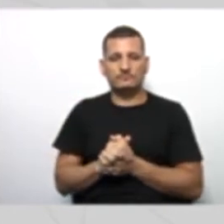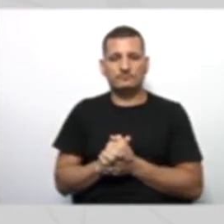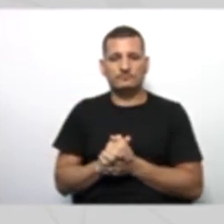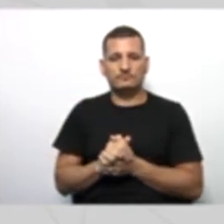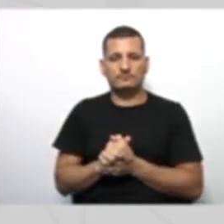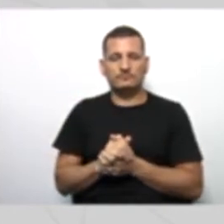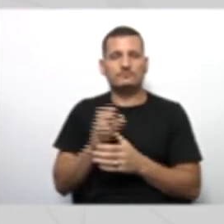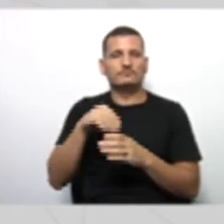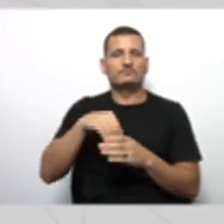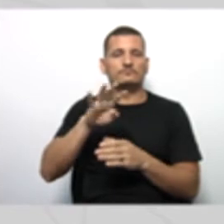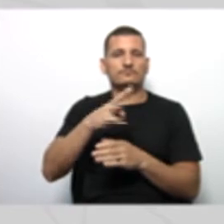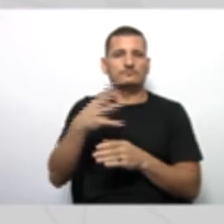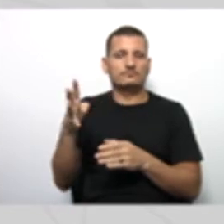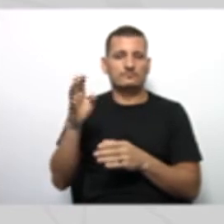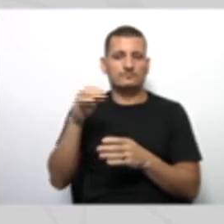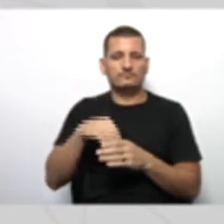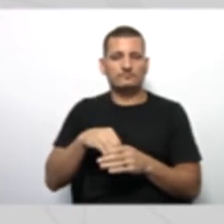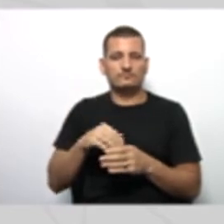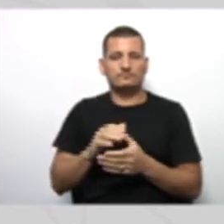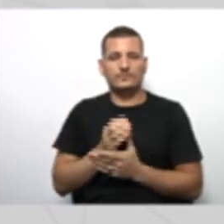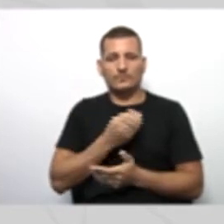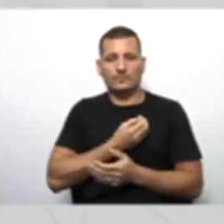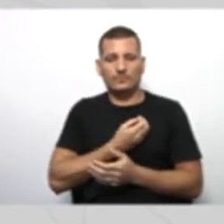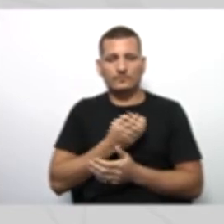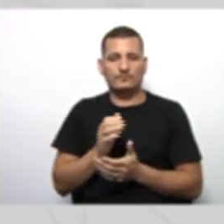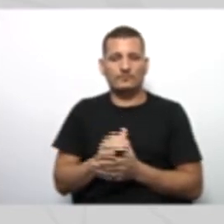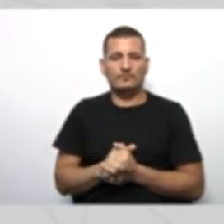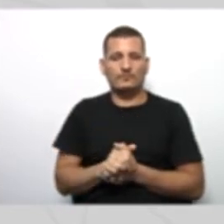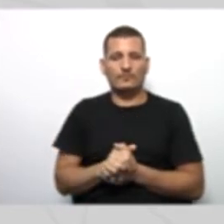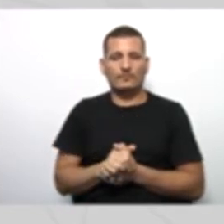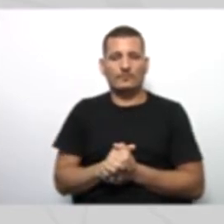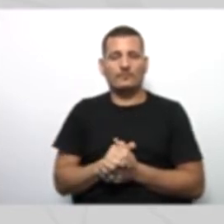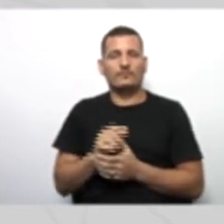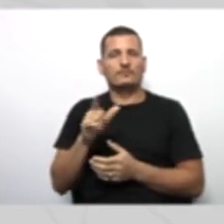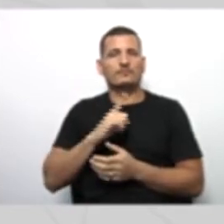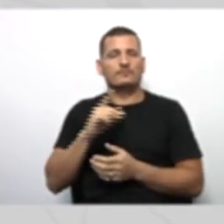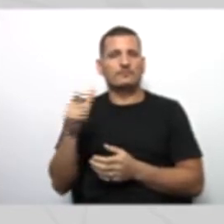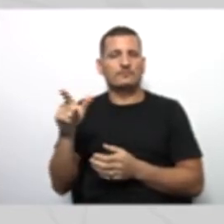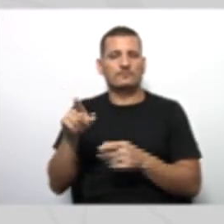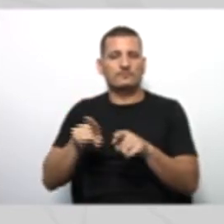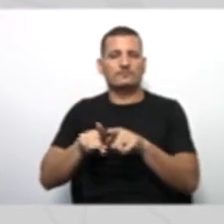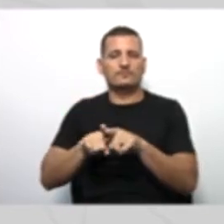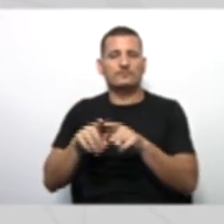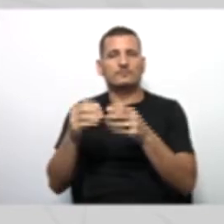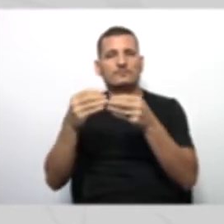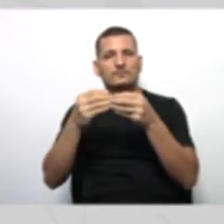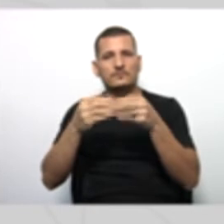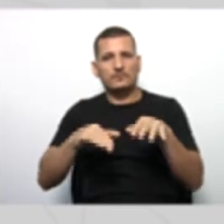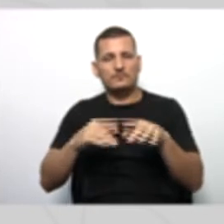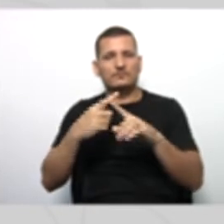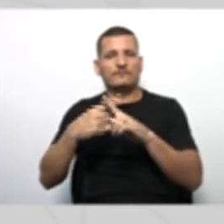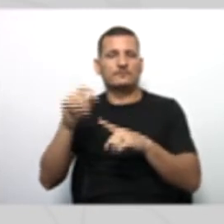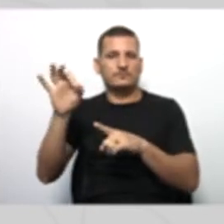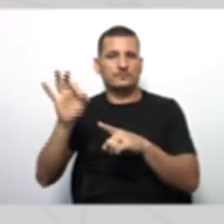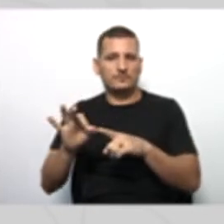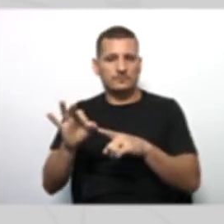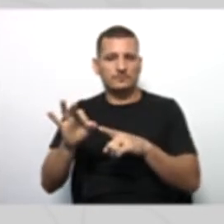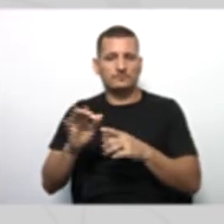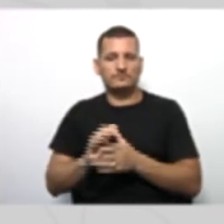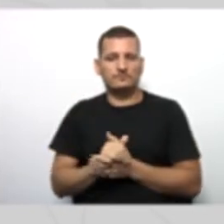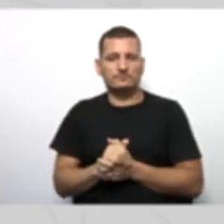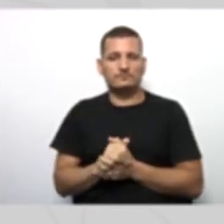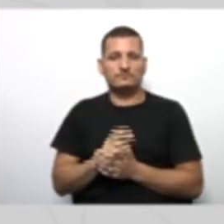eu tenho aqui a minha primeira coluna, ó, eu vou tratar o quê? A descrição do risco, se ele é um risco positivo ou negativo,